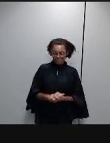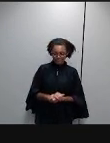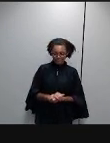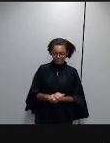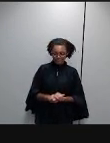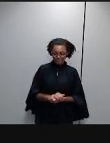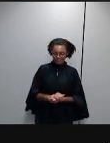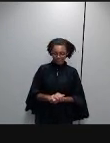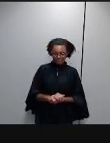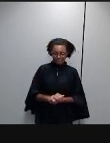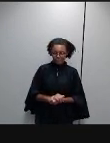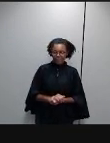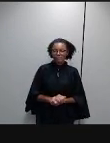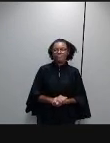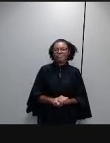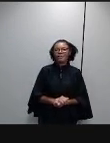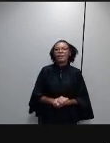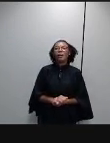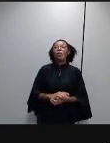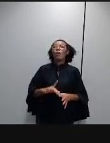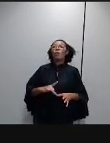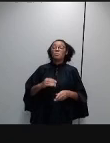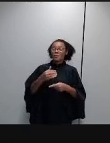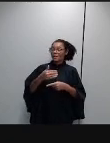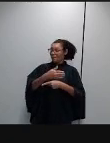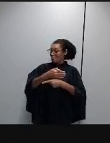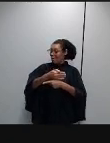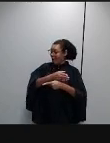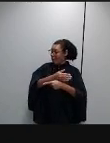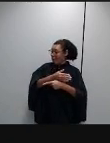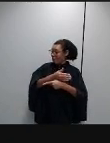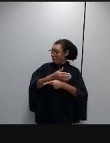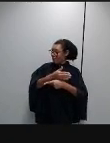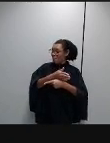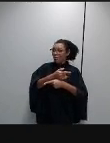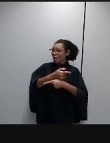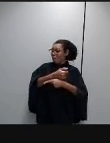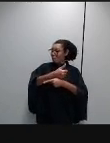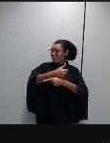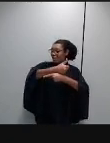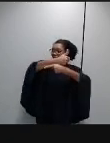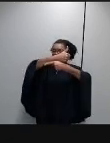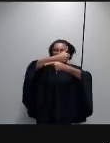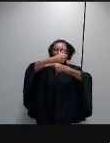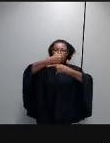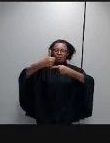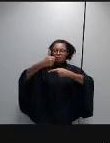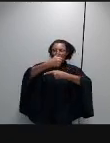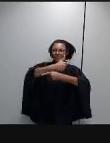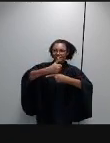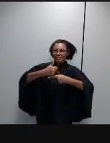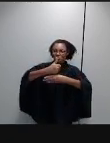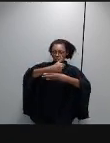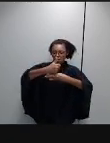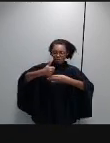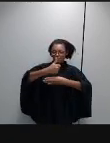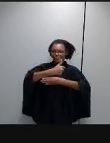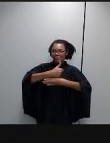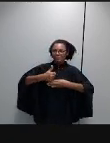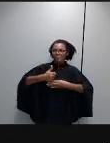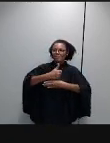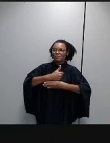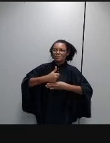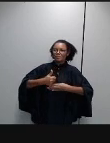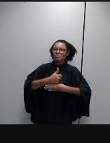mais ou menos imoral sempre existe sempre existe alguma coisa agride o nosso sentimento de